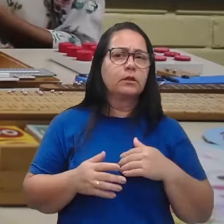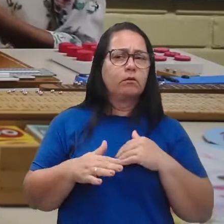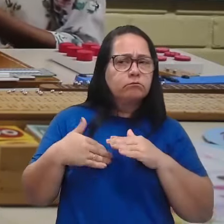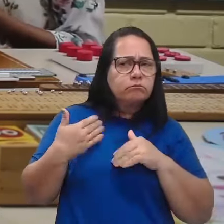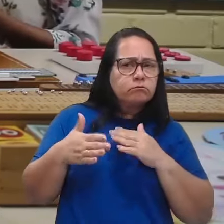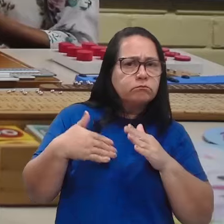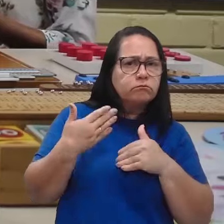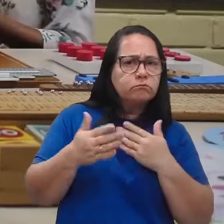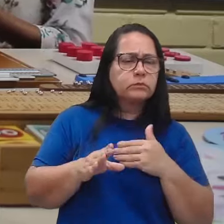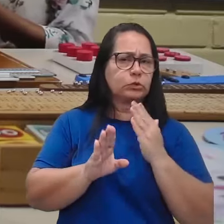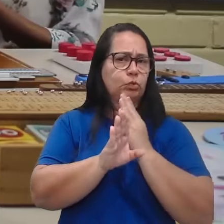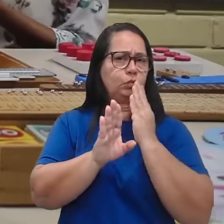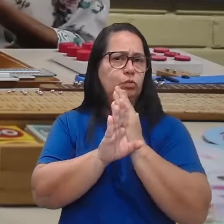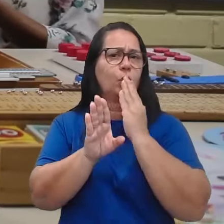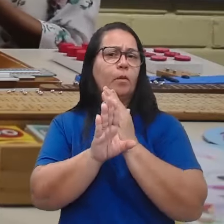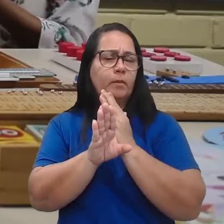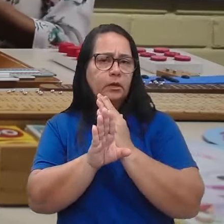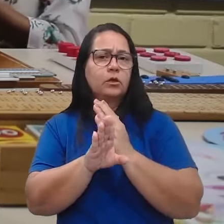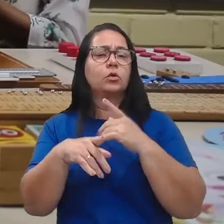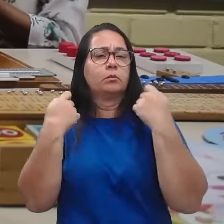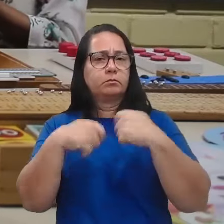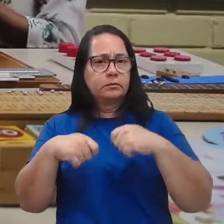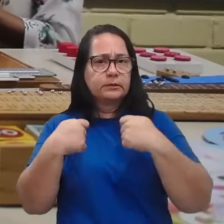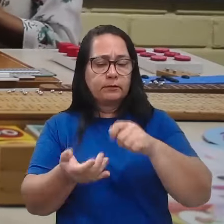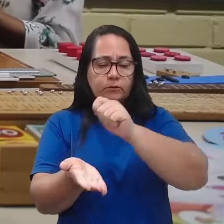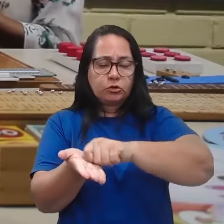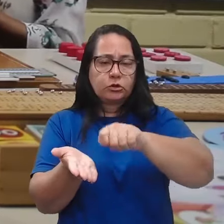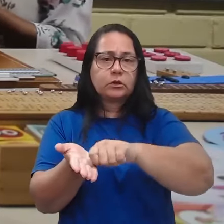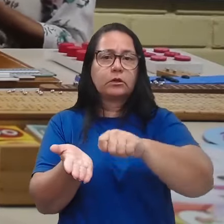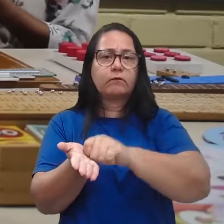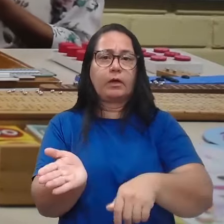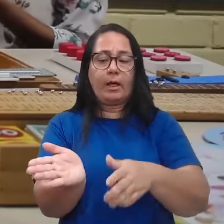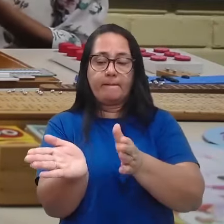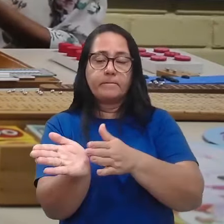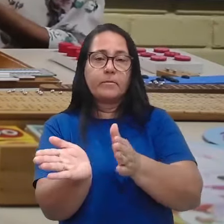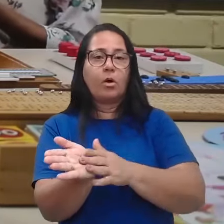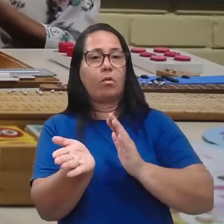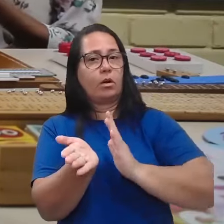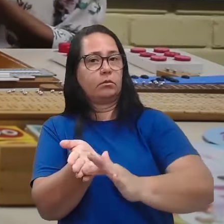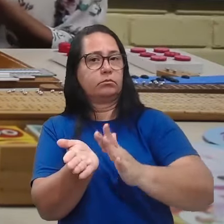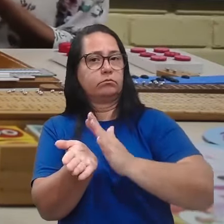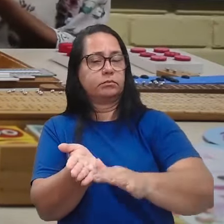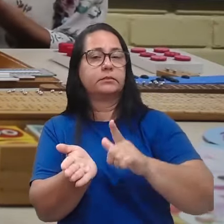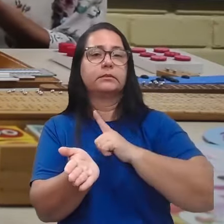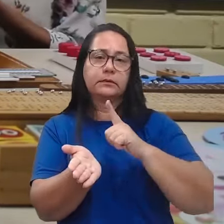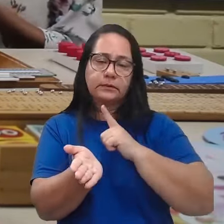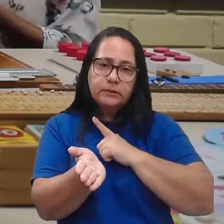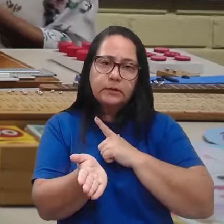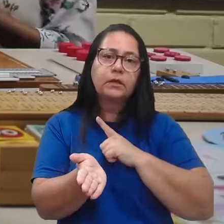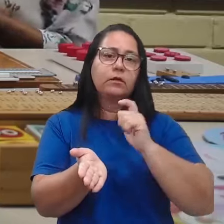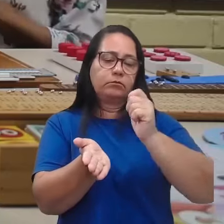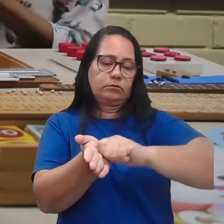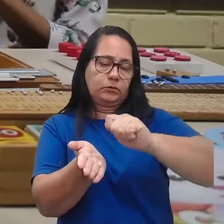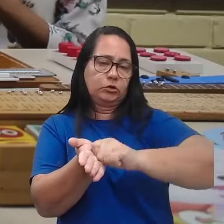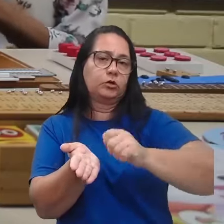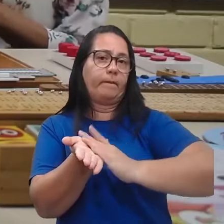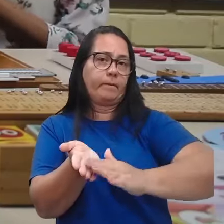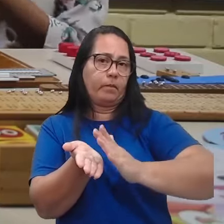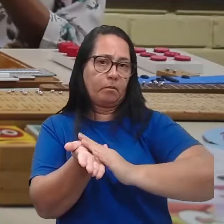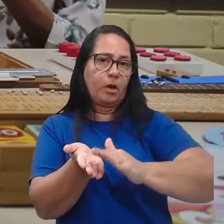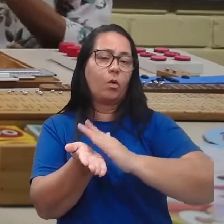que a família foi entendendo que tinha que se inscrever na palma da mão, então tinha comunicação para a escrita na palma da mão,